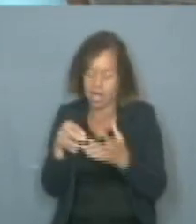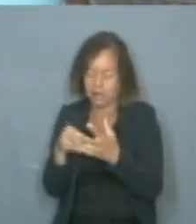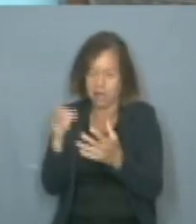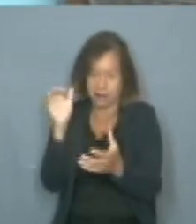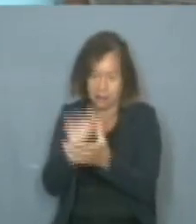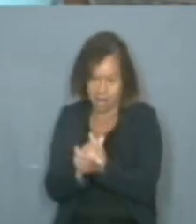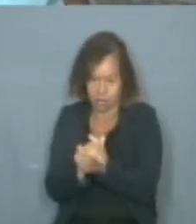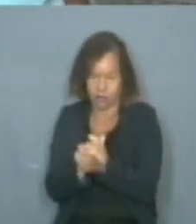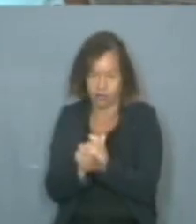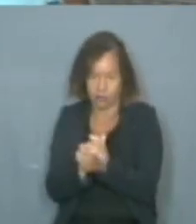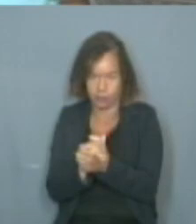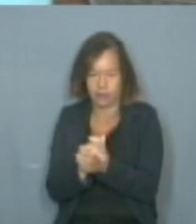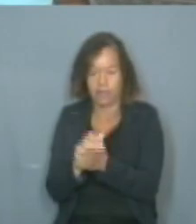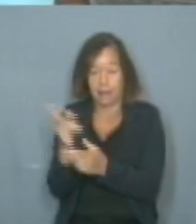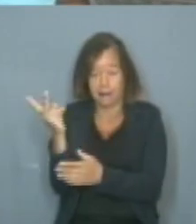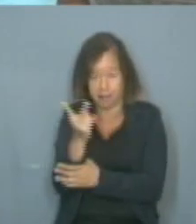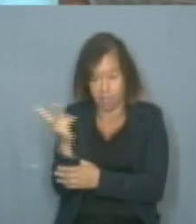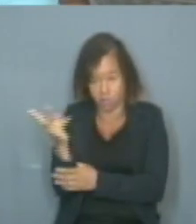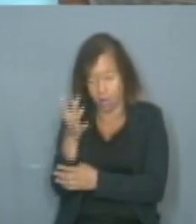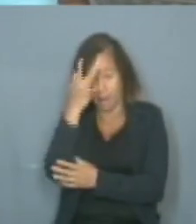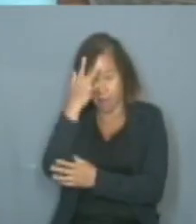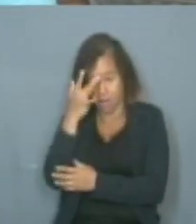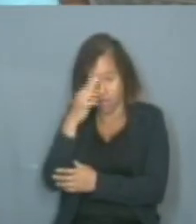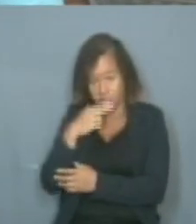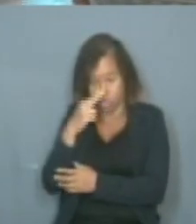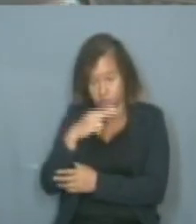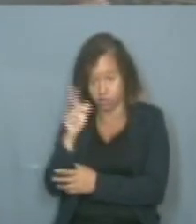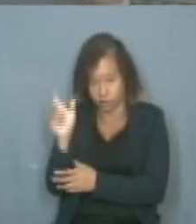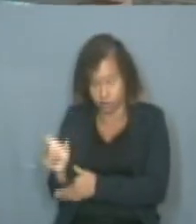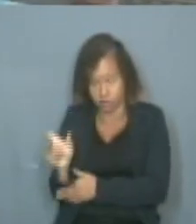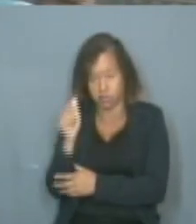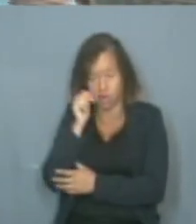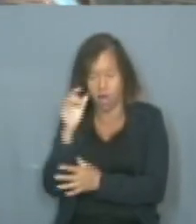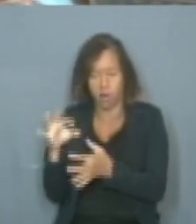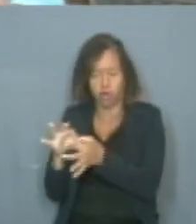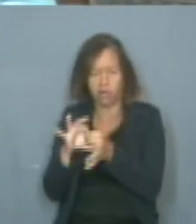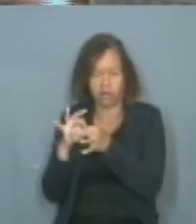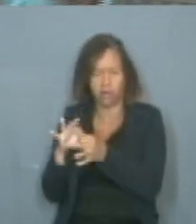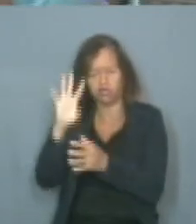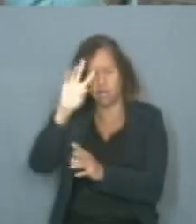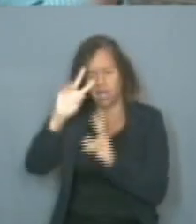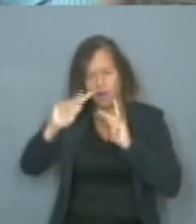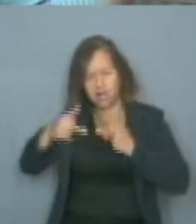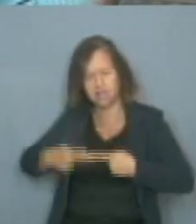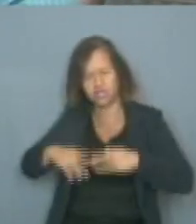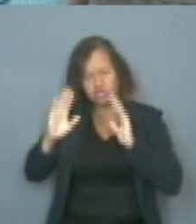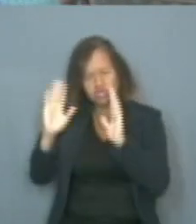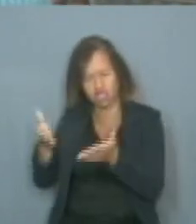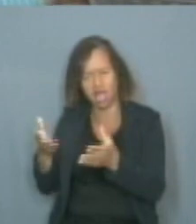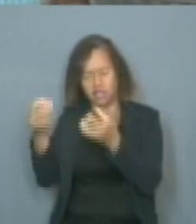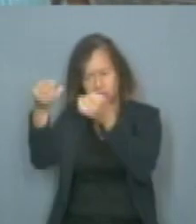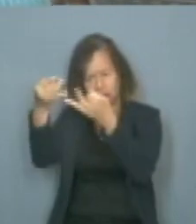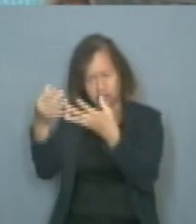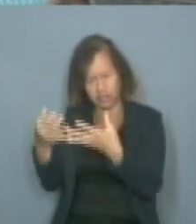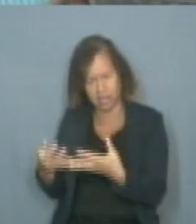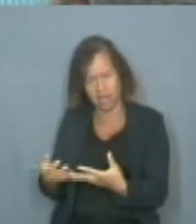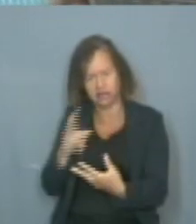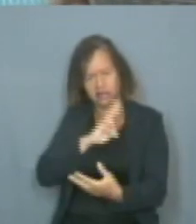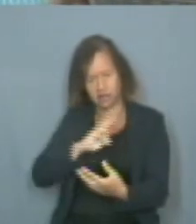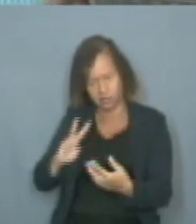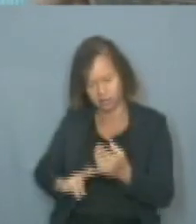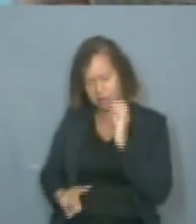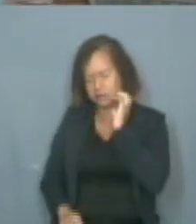casamento de pessoas do mesmo sexo, a união das pessoas, se já é reconhecido, como está muito bem justificado pela